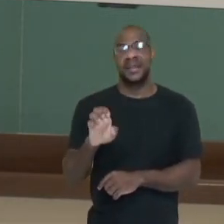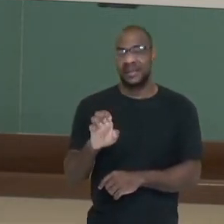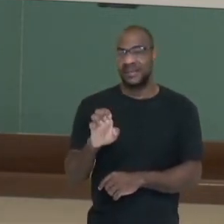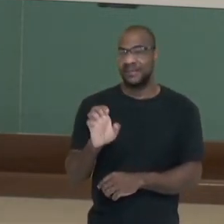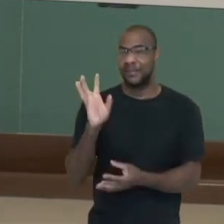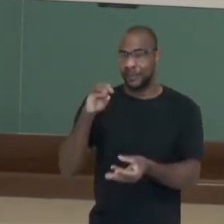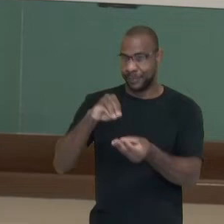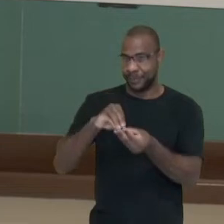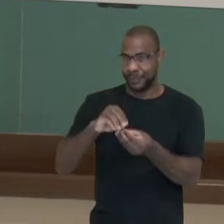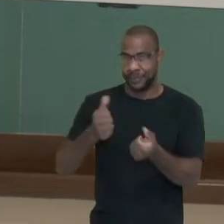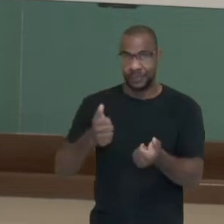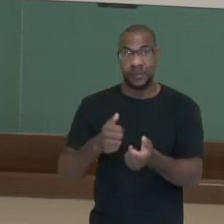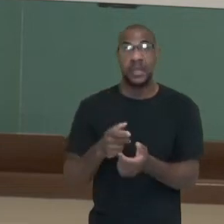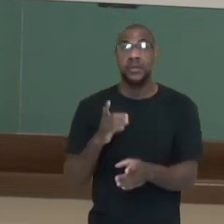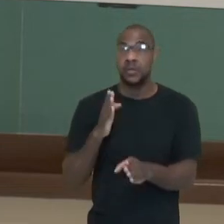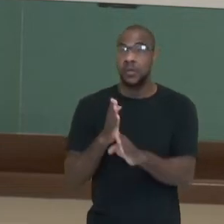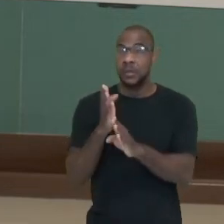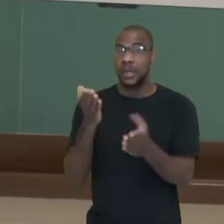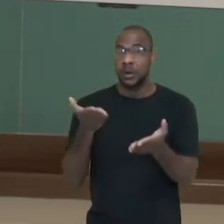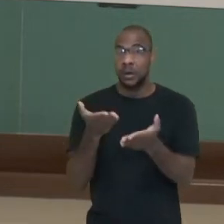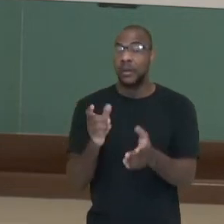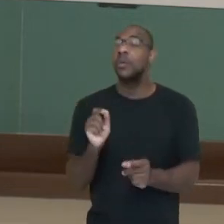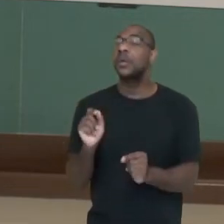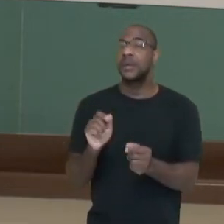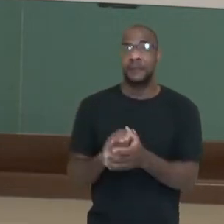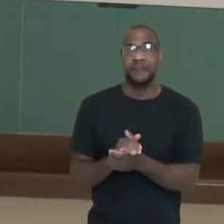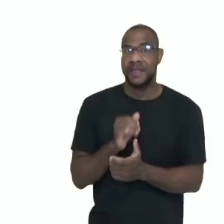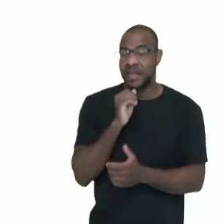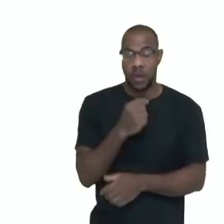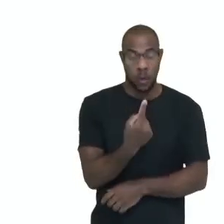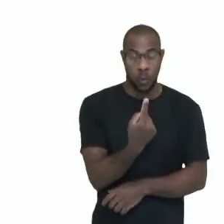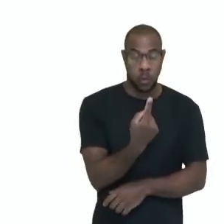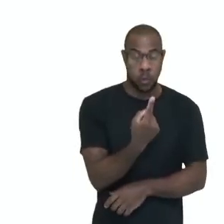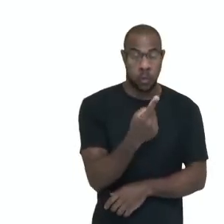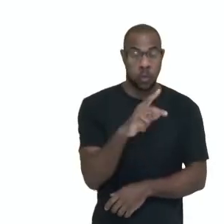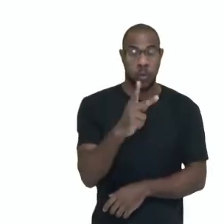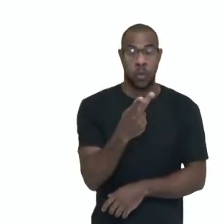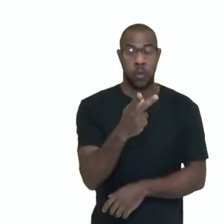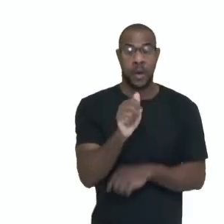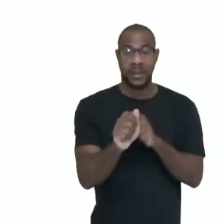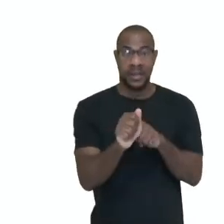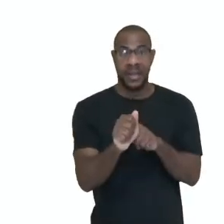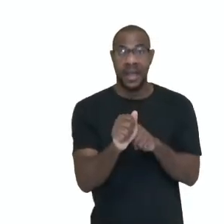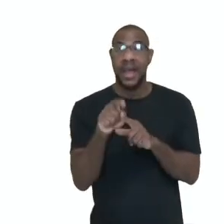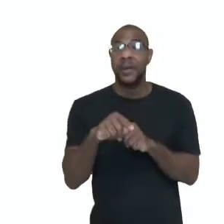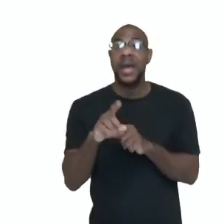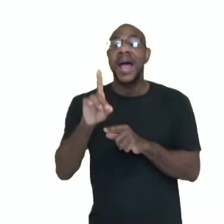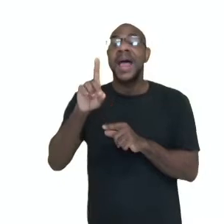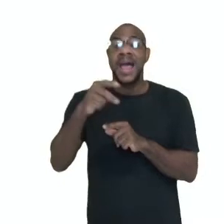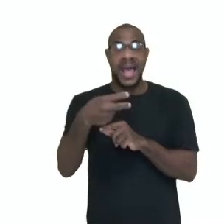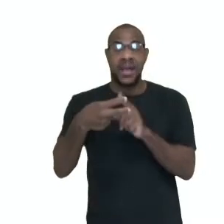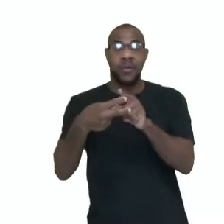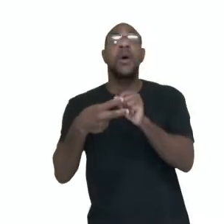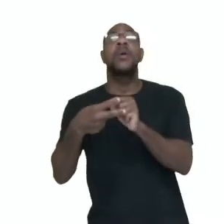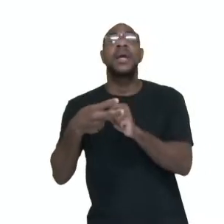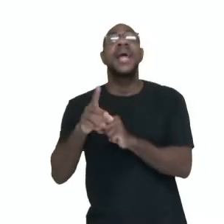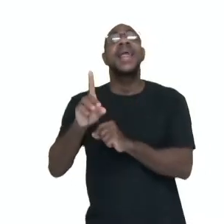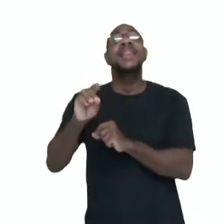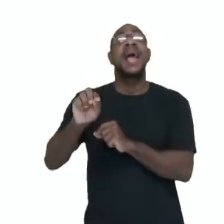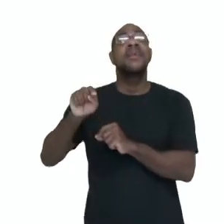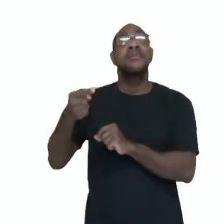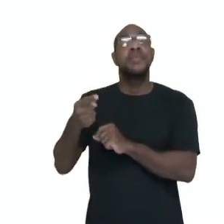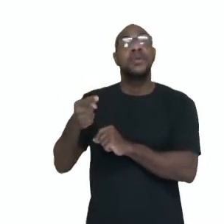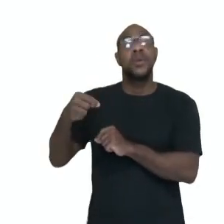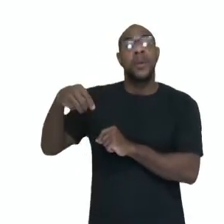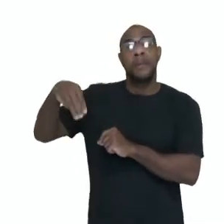vamos descobrir nesse vídeo o quê? Que 1 hectare mede 10.000 m². Olha que